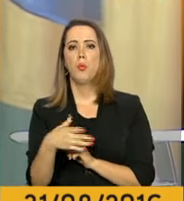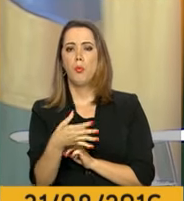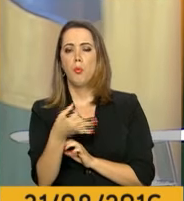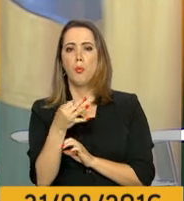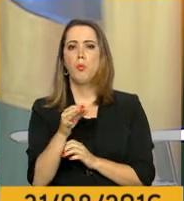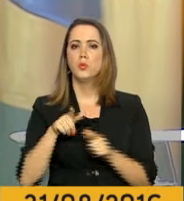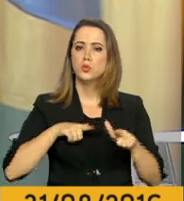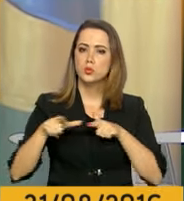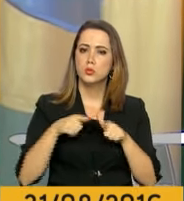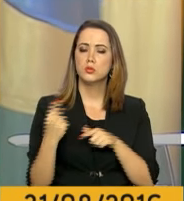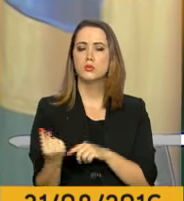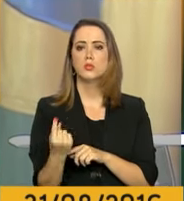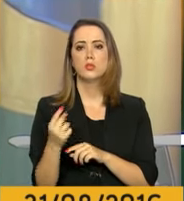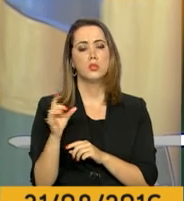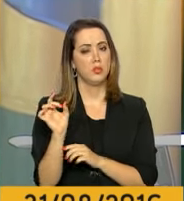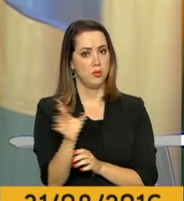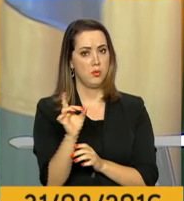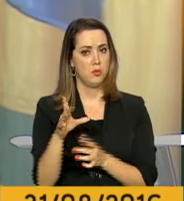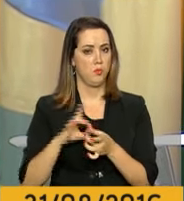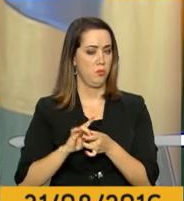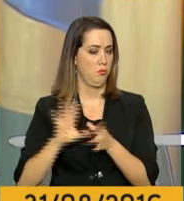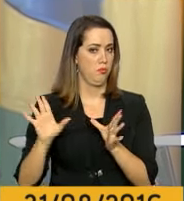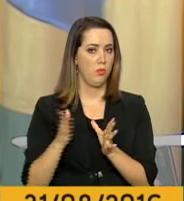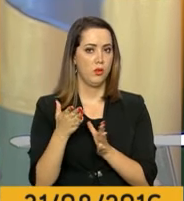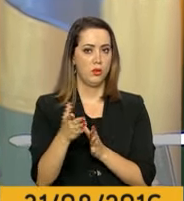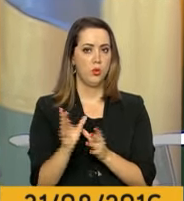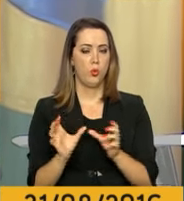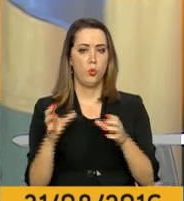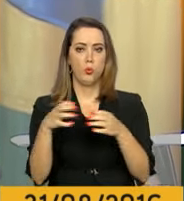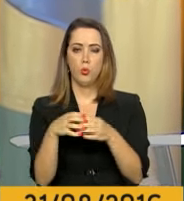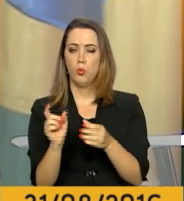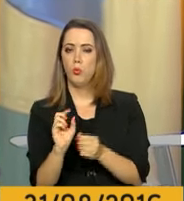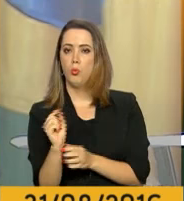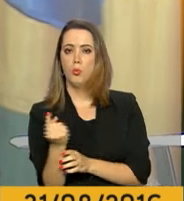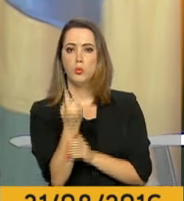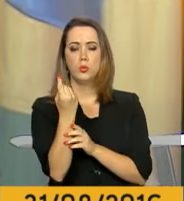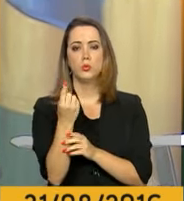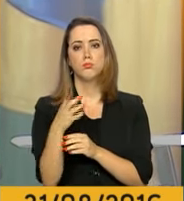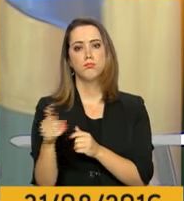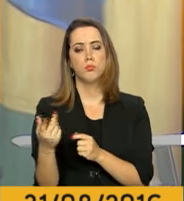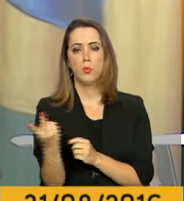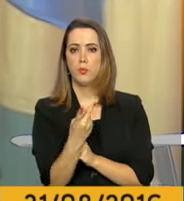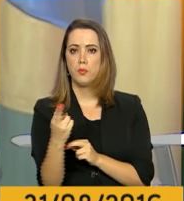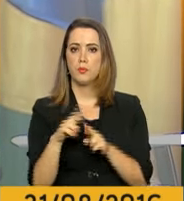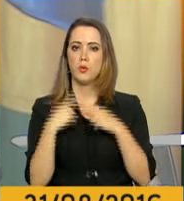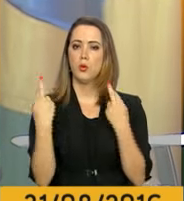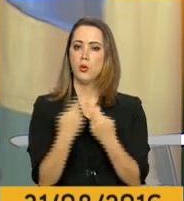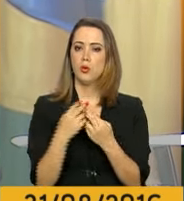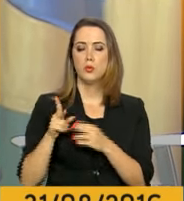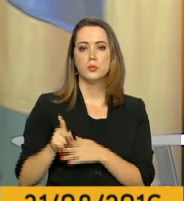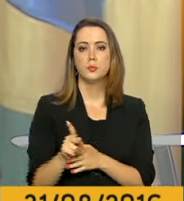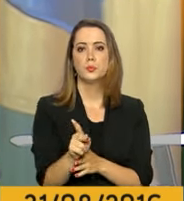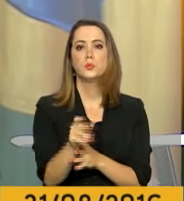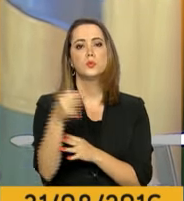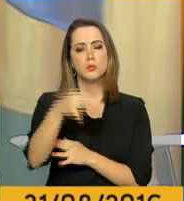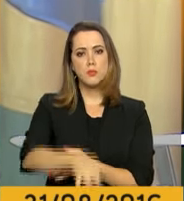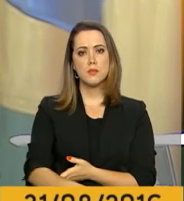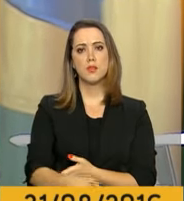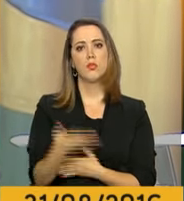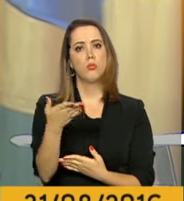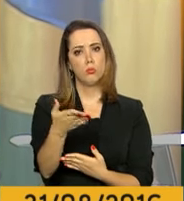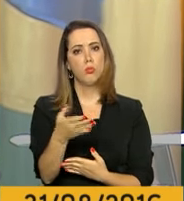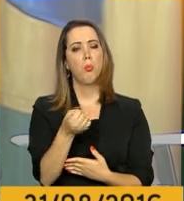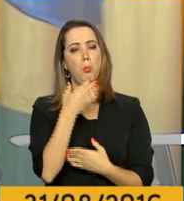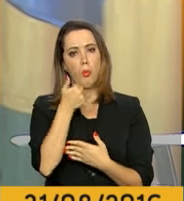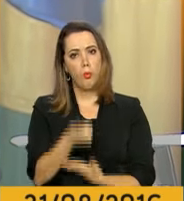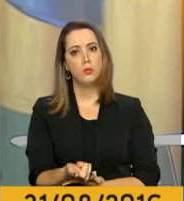grupo ou individualmente, para dizer aquilo que estava sendo feito. E tudo foi muito bem feito, tão bem feito que